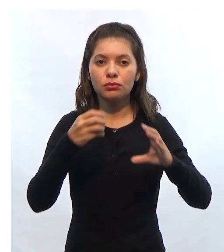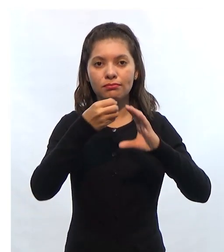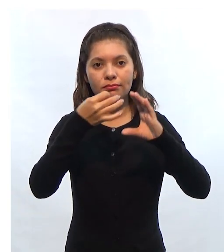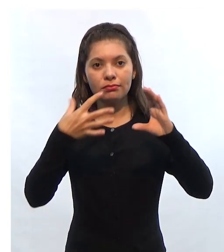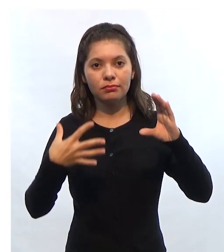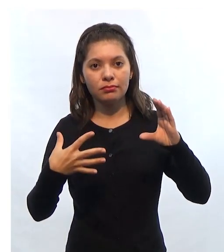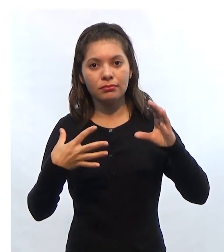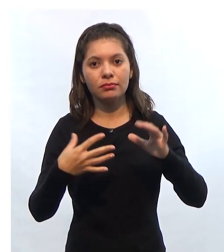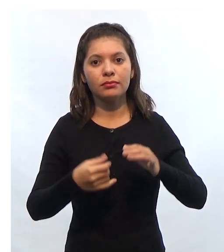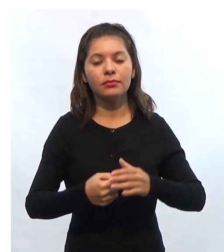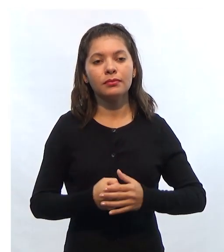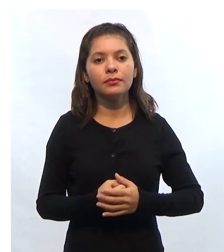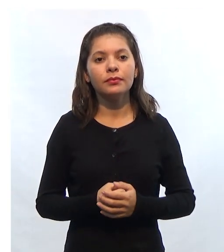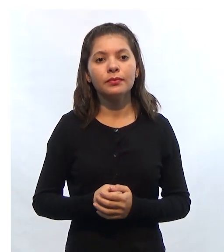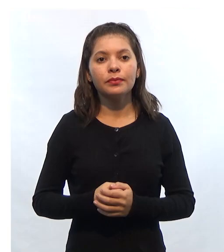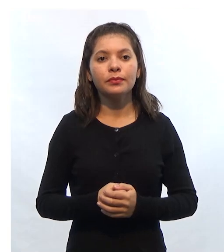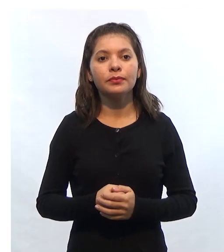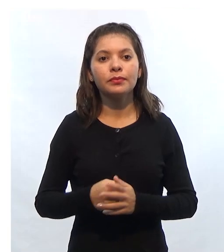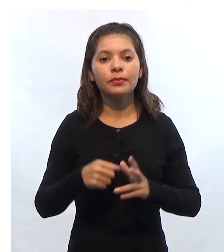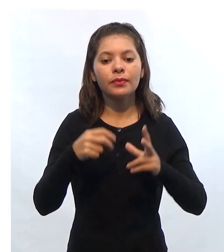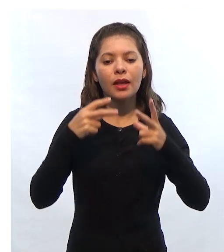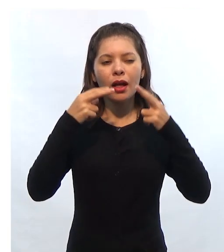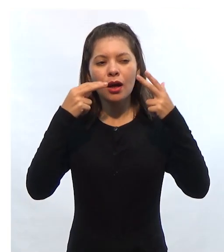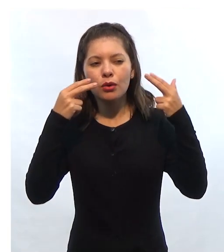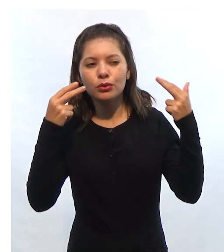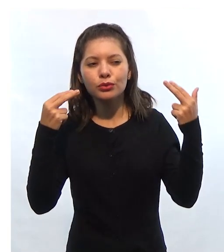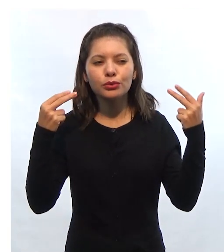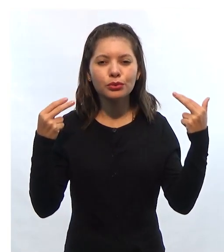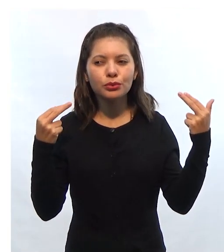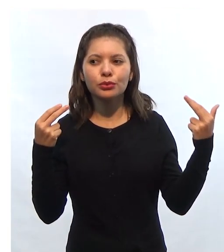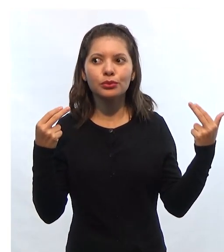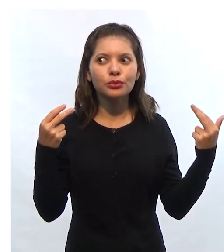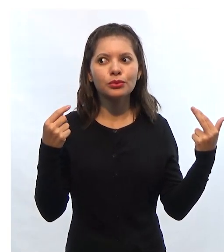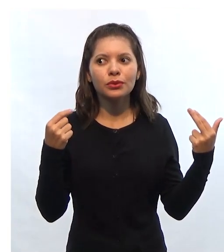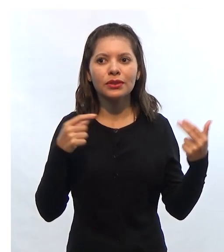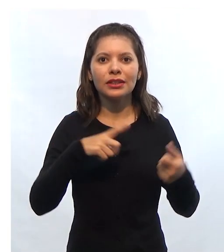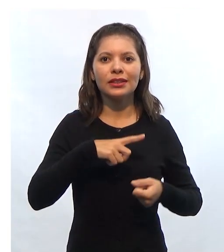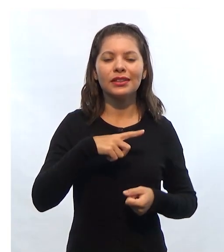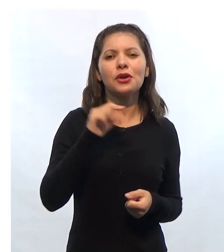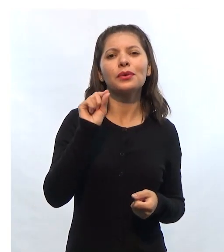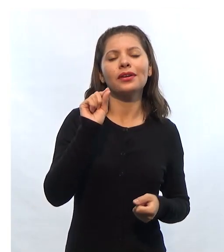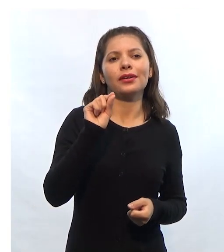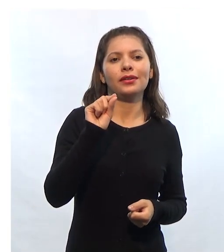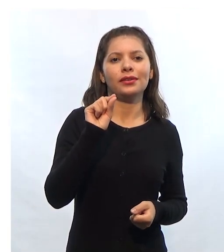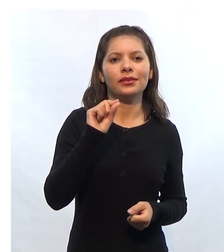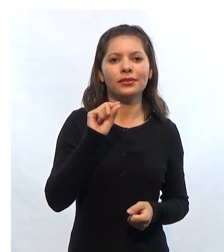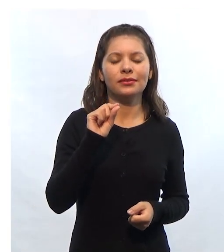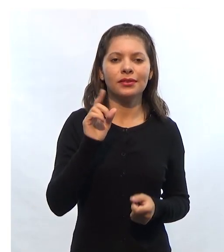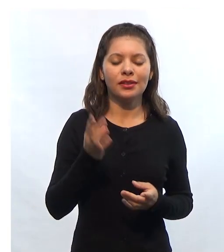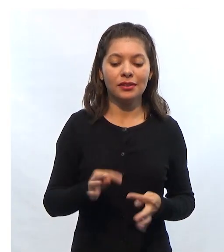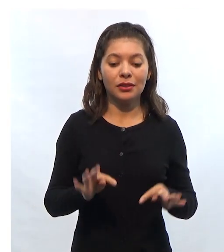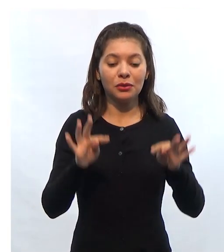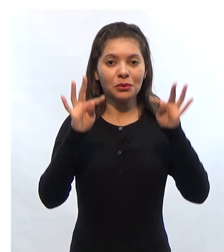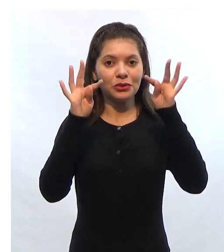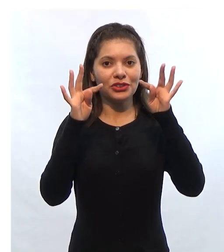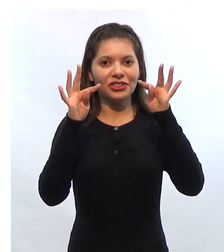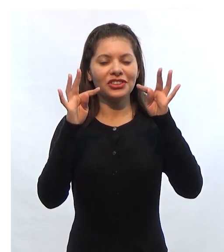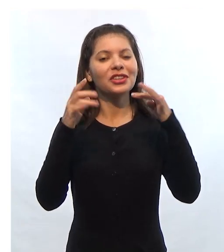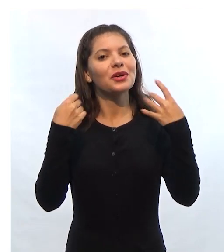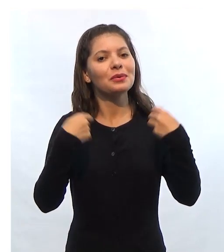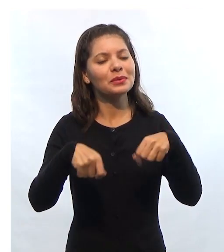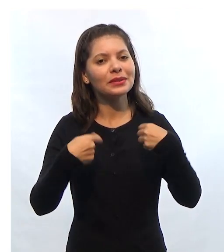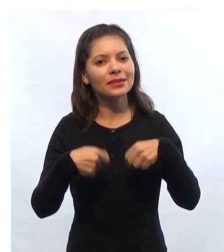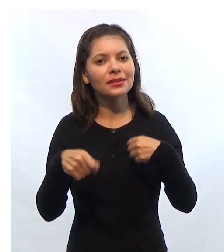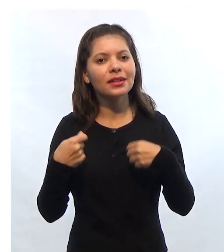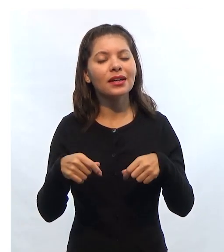aspectos demográficos. E as novidades tecnológicas, quer dizer, o que é que a gente tem de novidades aí de tecnologia que a